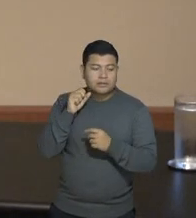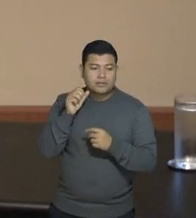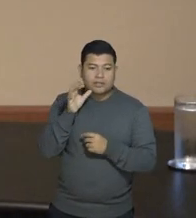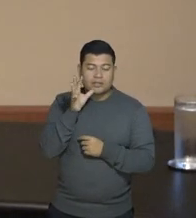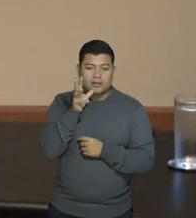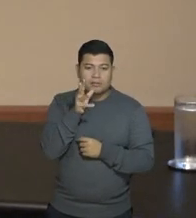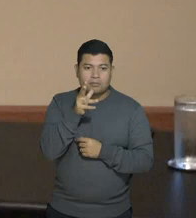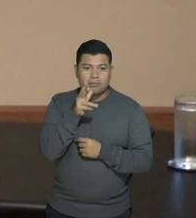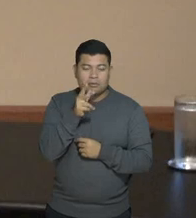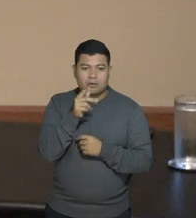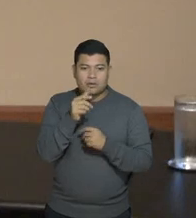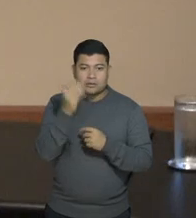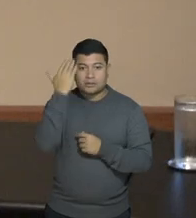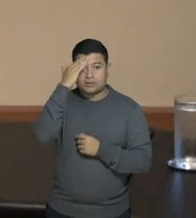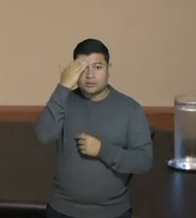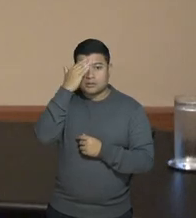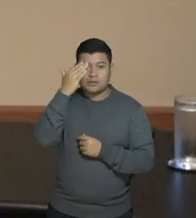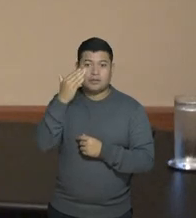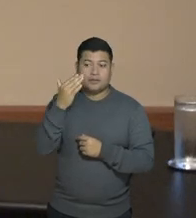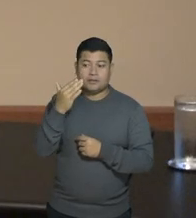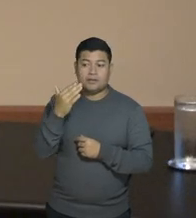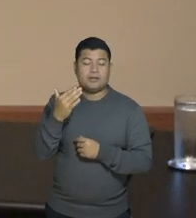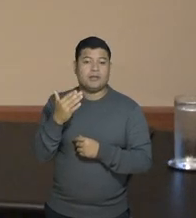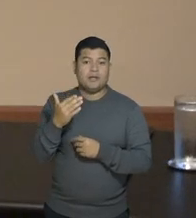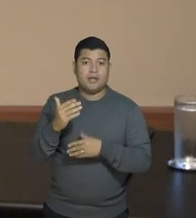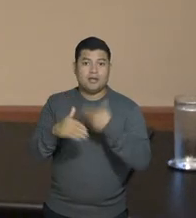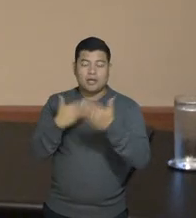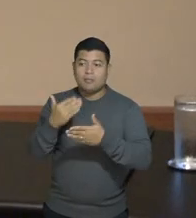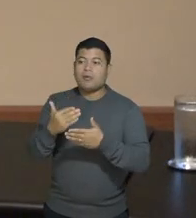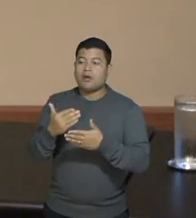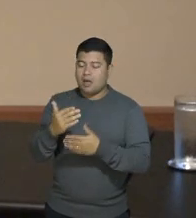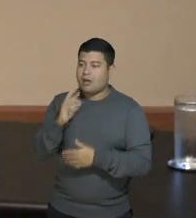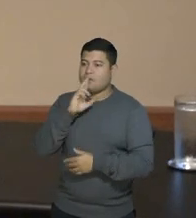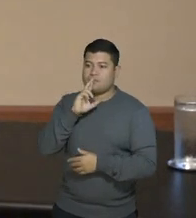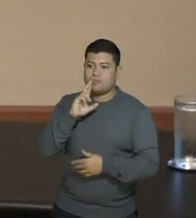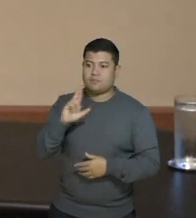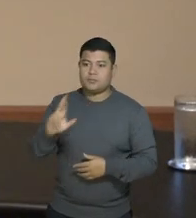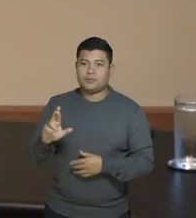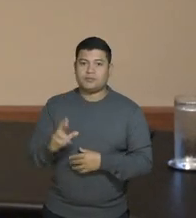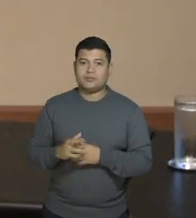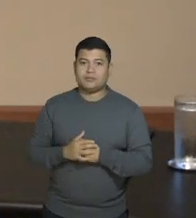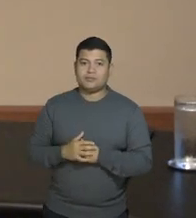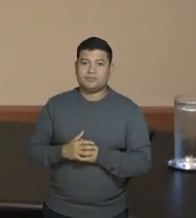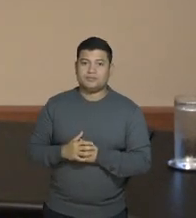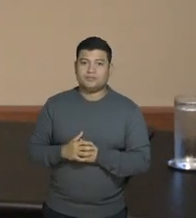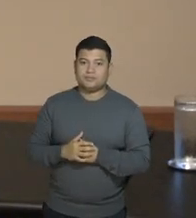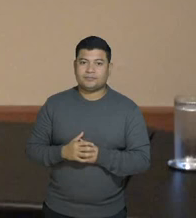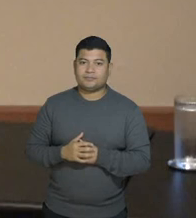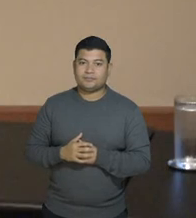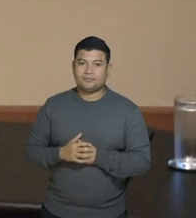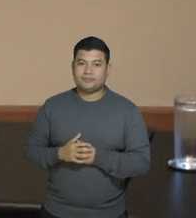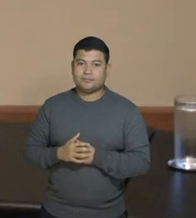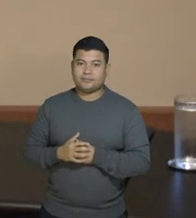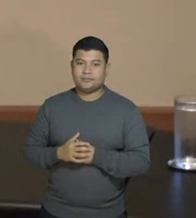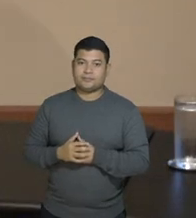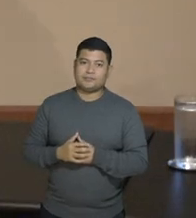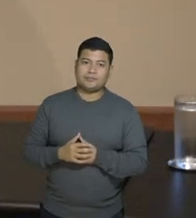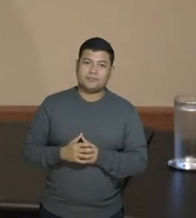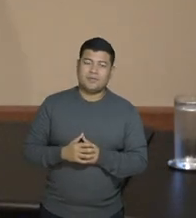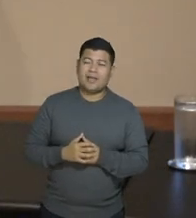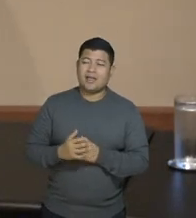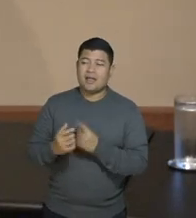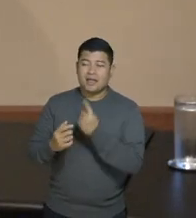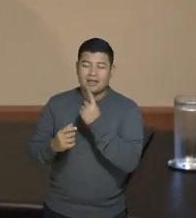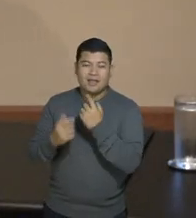pouco mais. Aí, depois de um time, ela te dá a resposta. E, às vezes, a pessoa fala, mas estava ali na ponta da língua e não